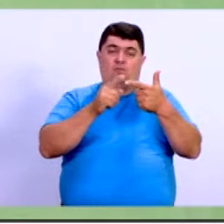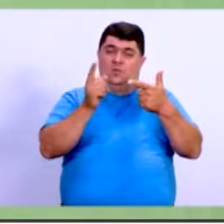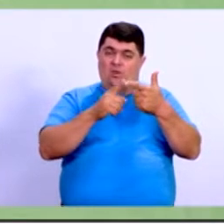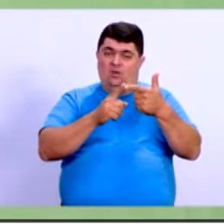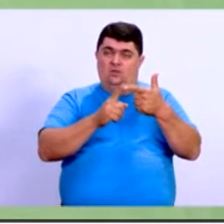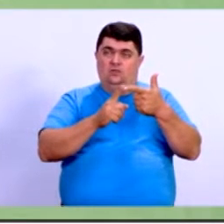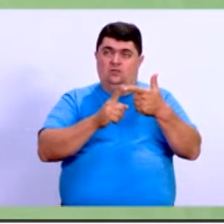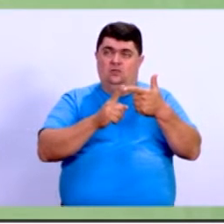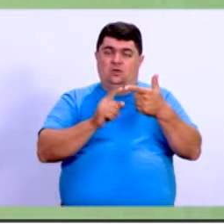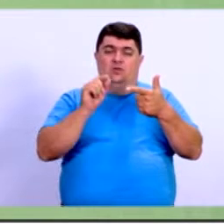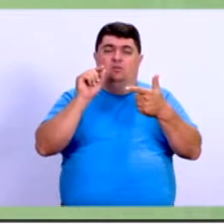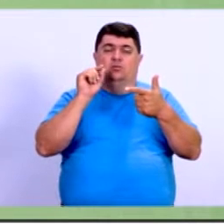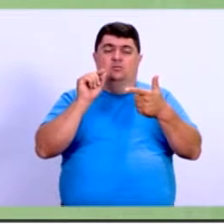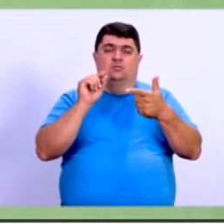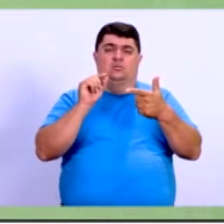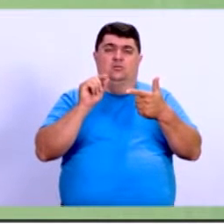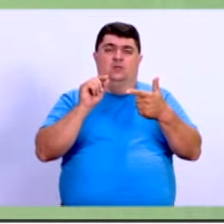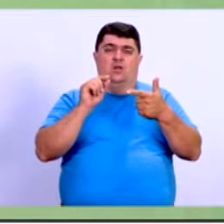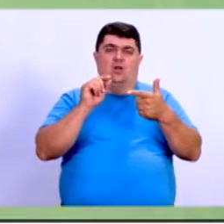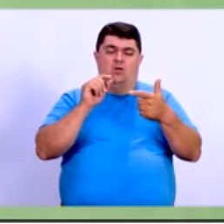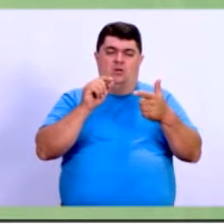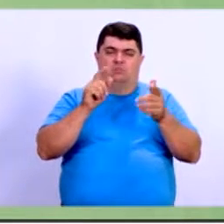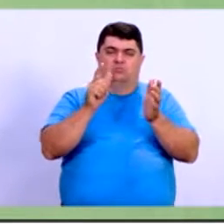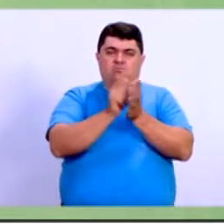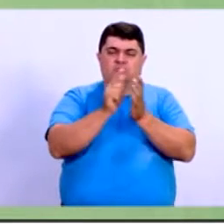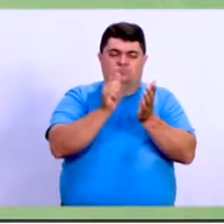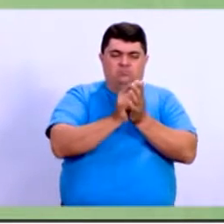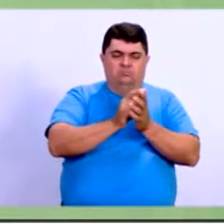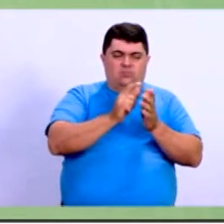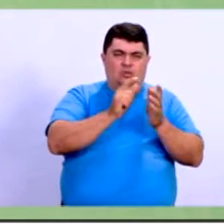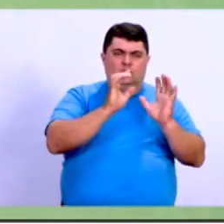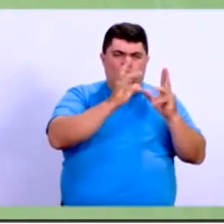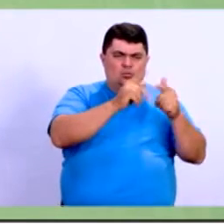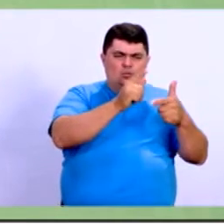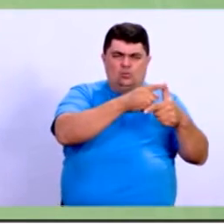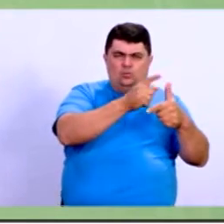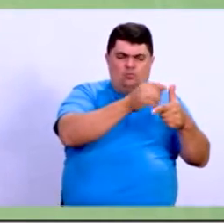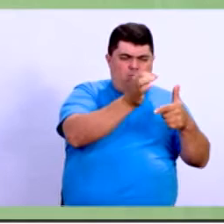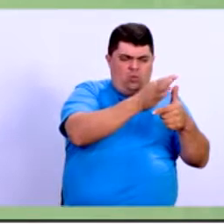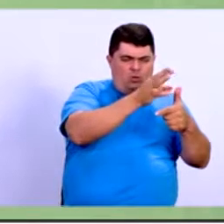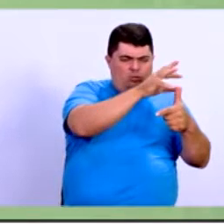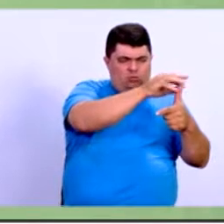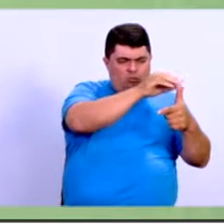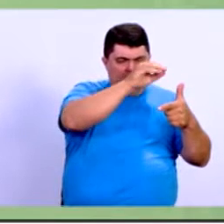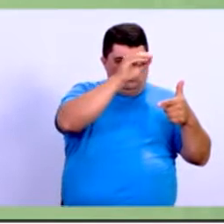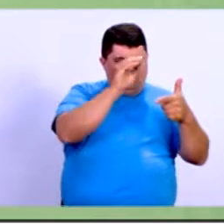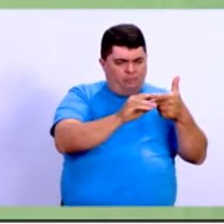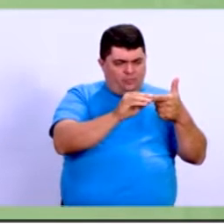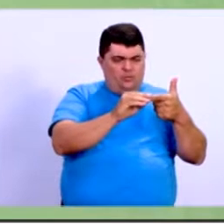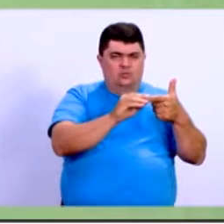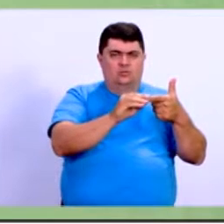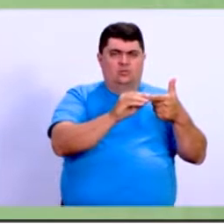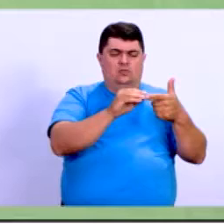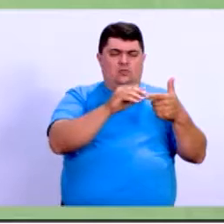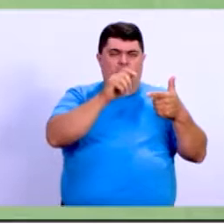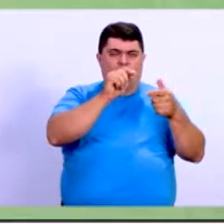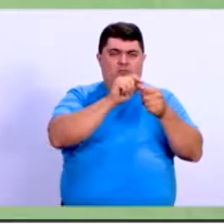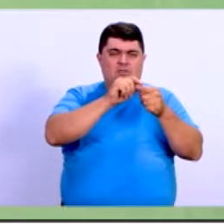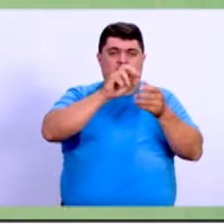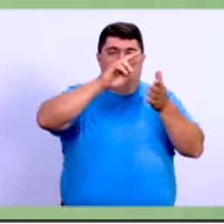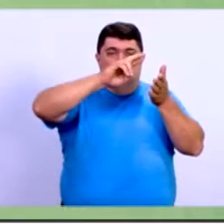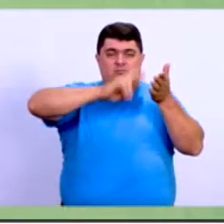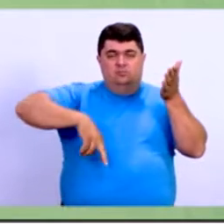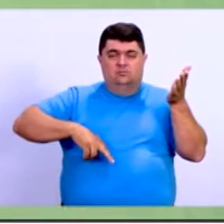você conseguiu transcrever os requisitos identificados do sistema,